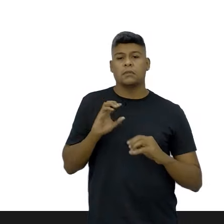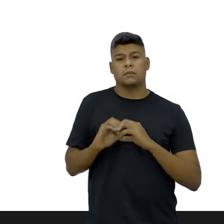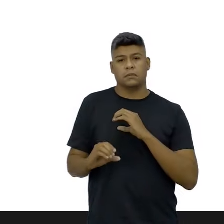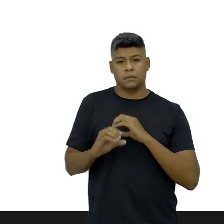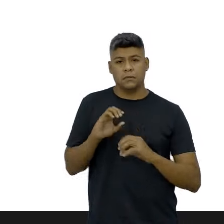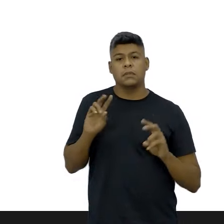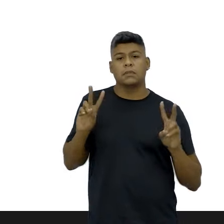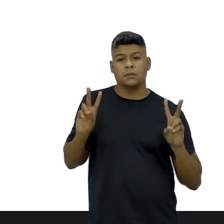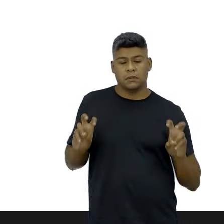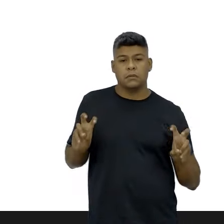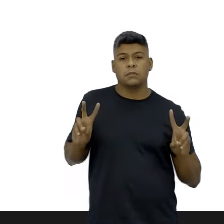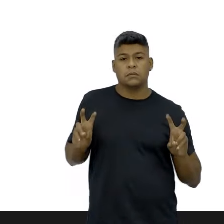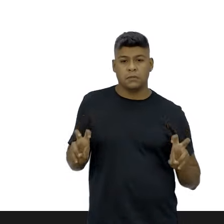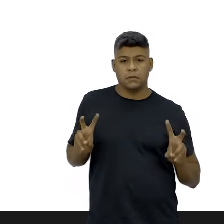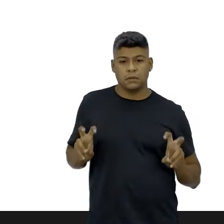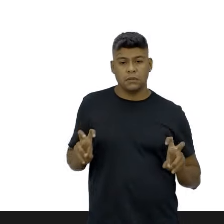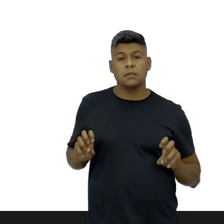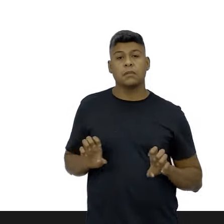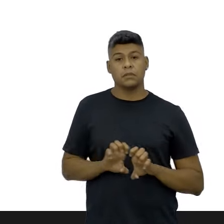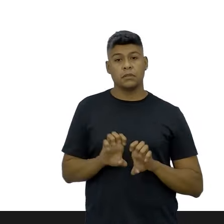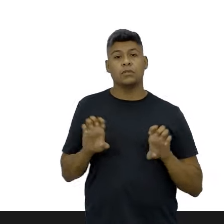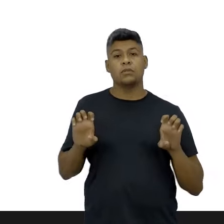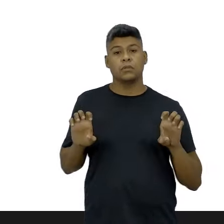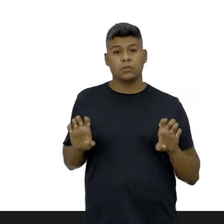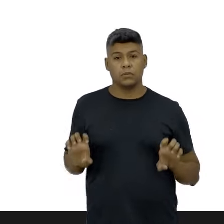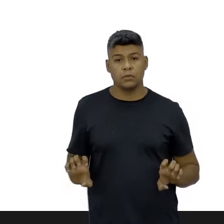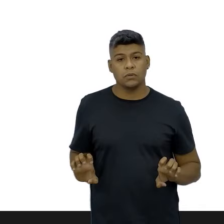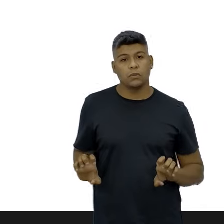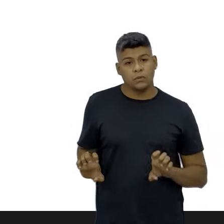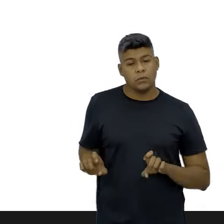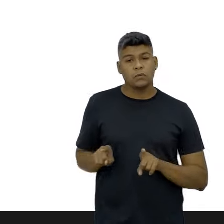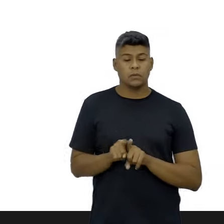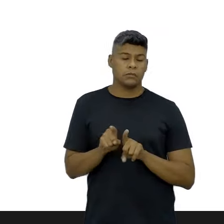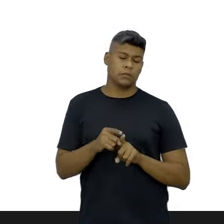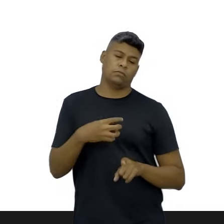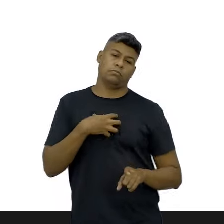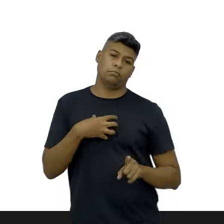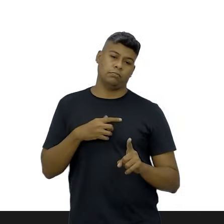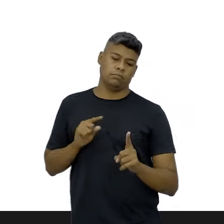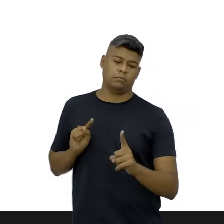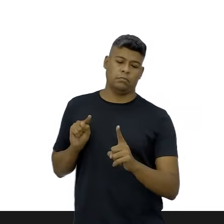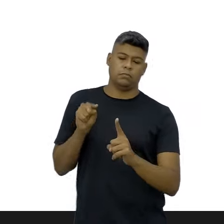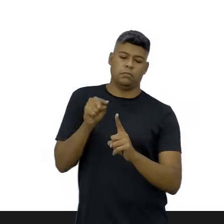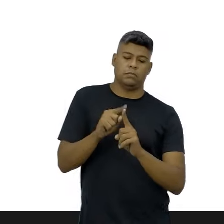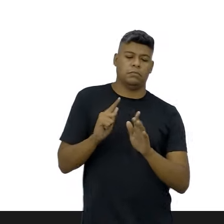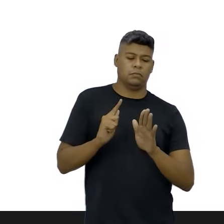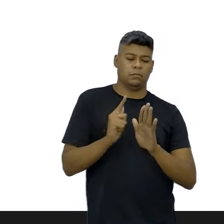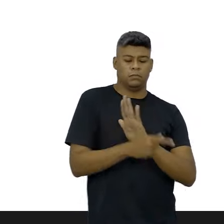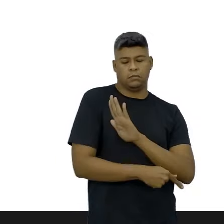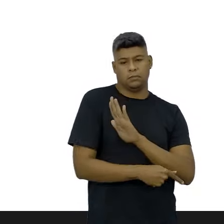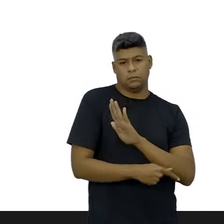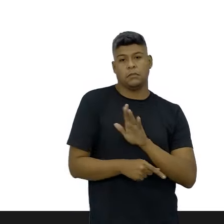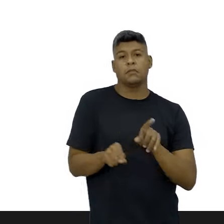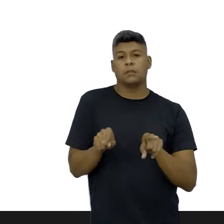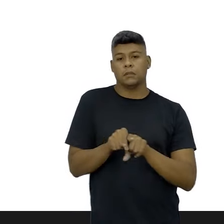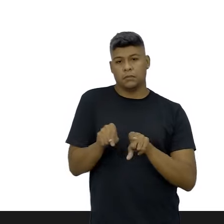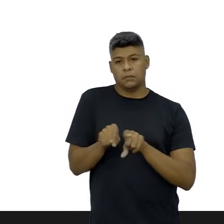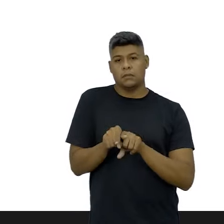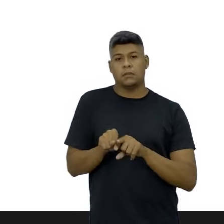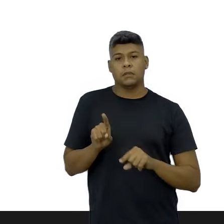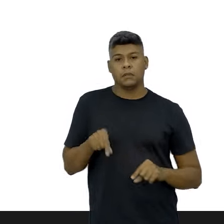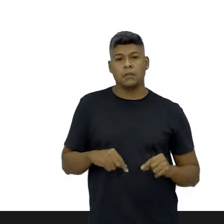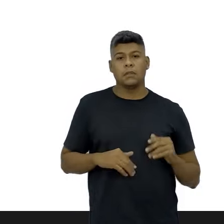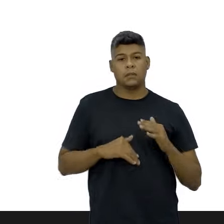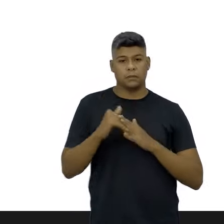o tema, assunto, a estrutura composicional, o estilo e a finalidade do gênero. Também se tratam